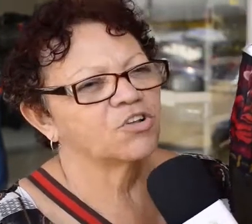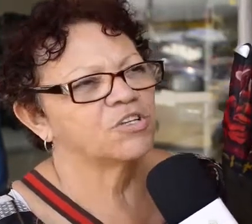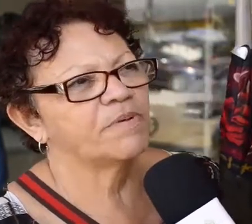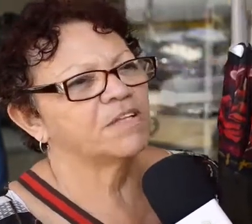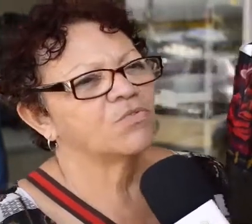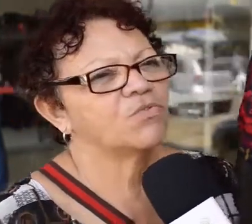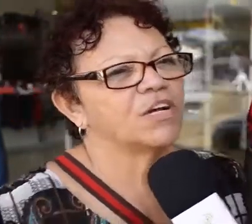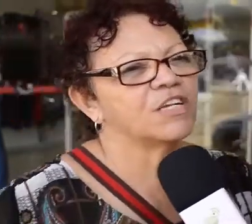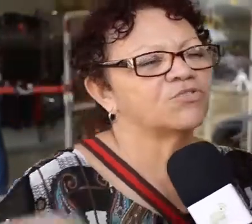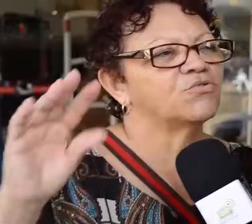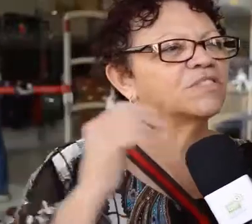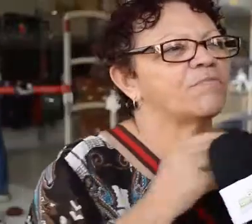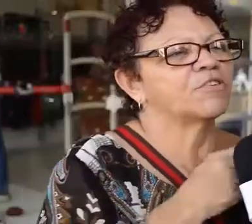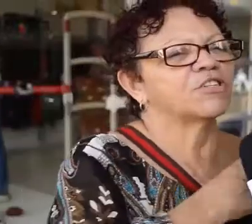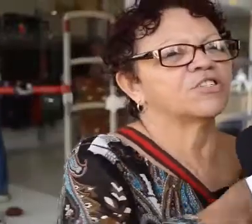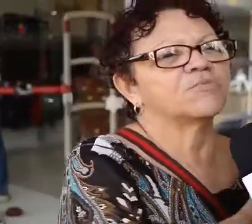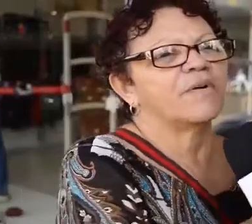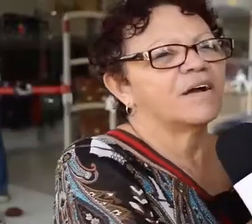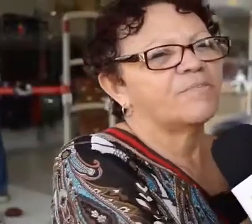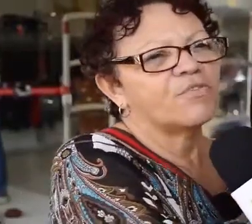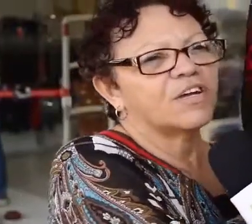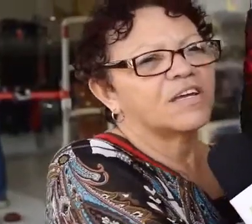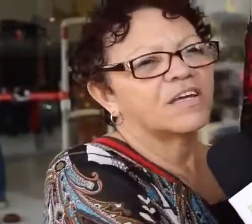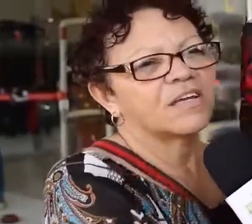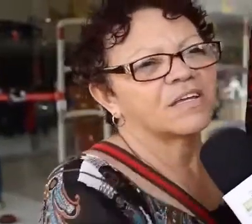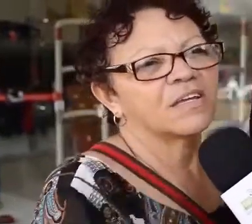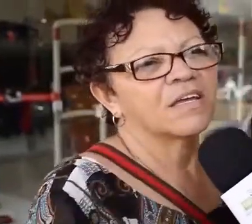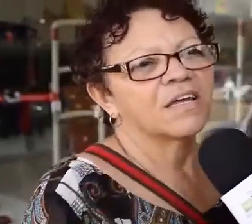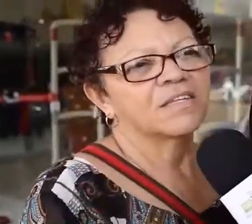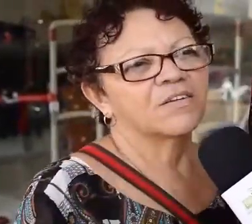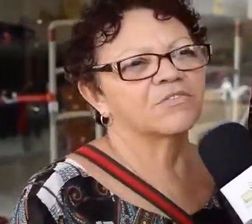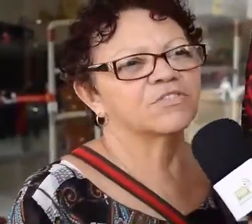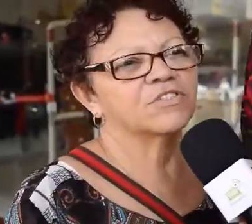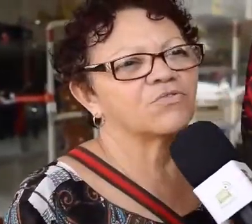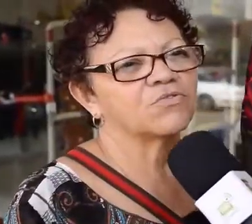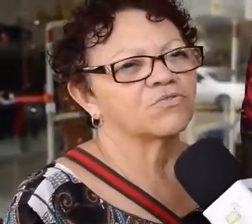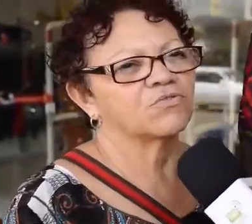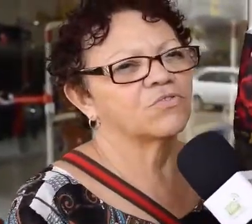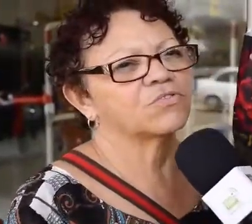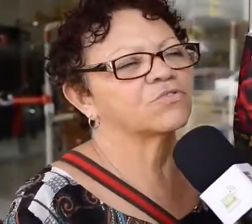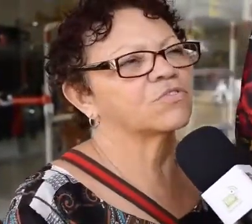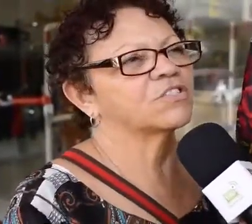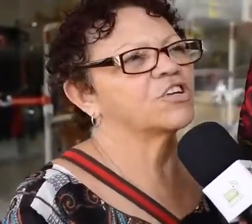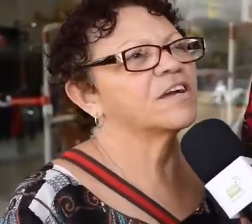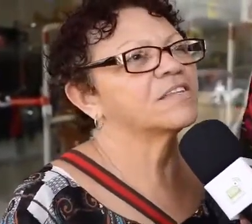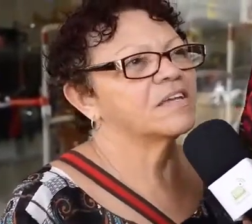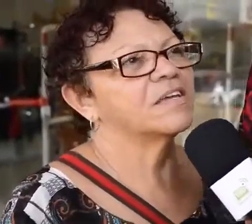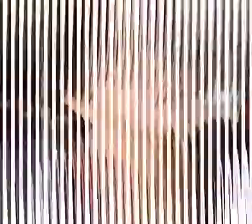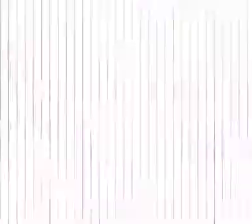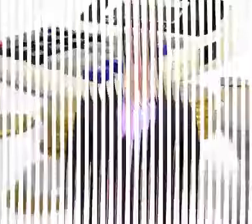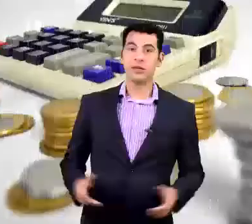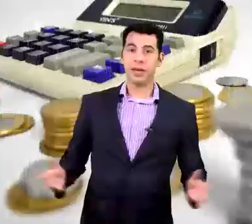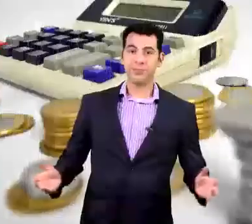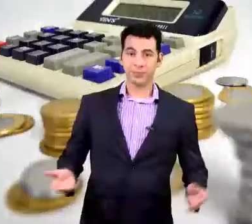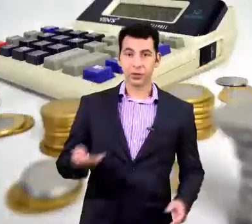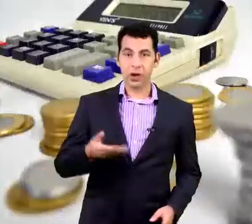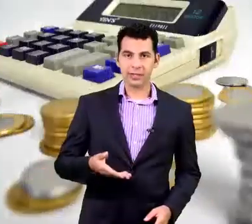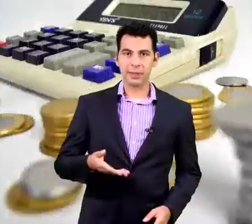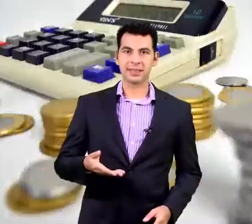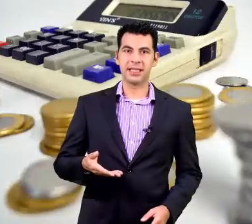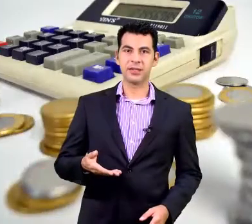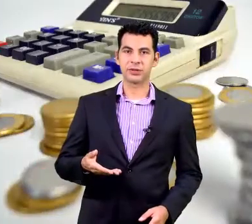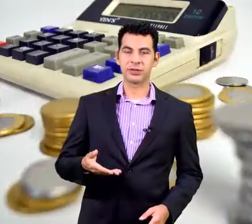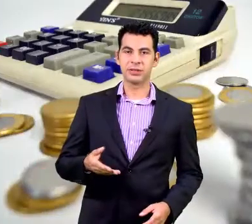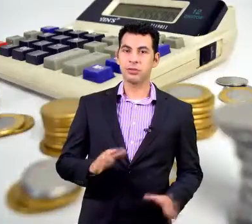Assim, só de IPTU. O resto dos impostos a gente paga porque tem uns descontos nos nossos contra-cheques, né? Bem,